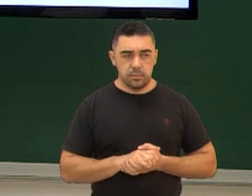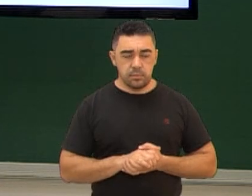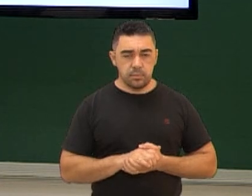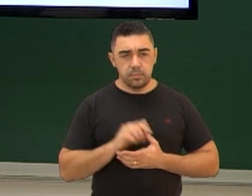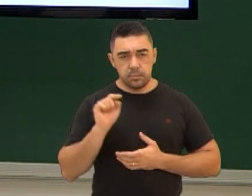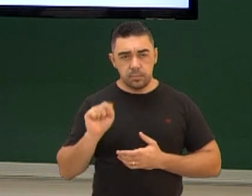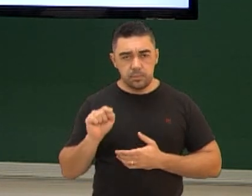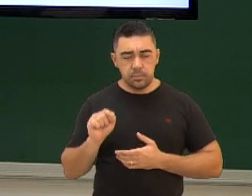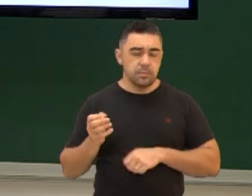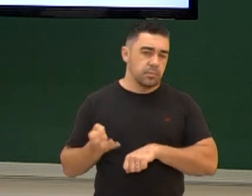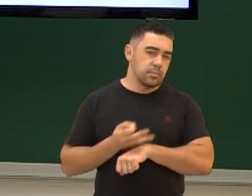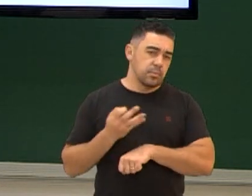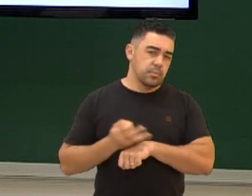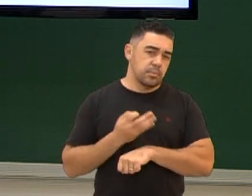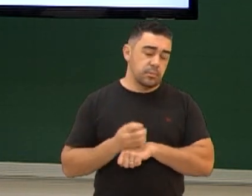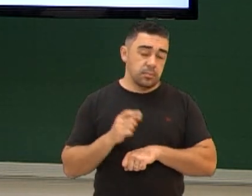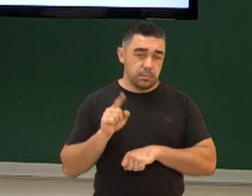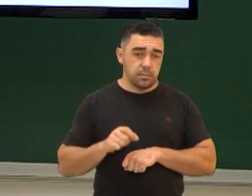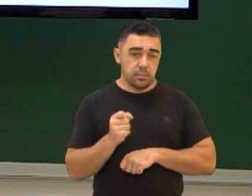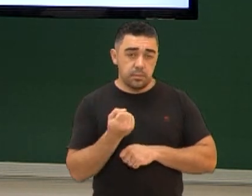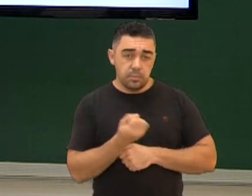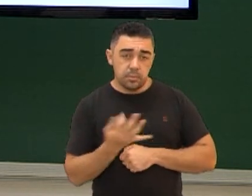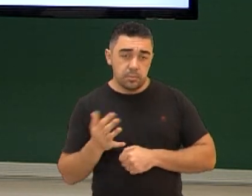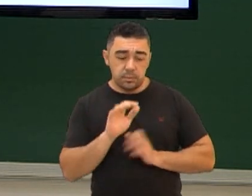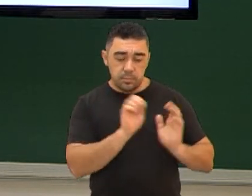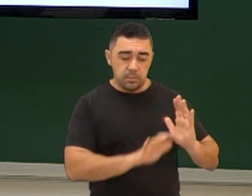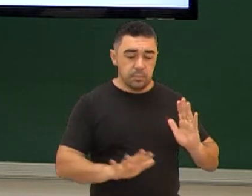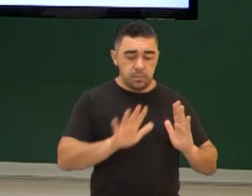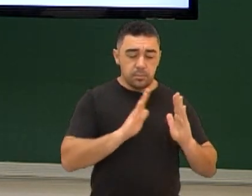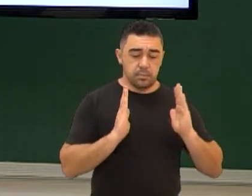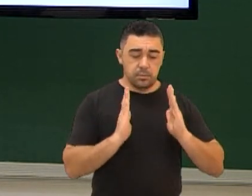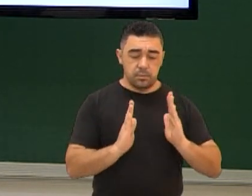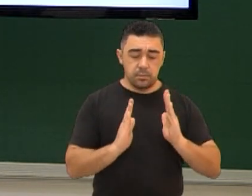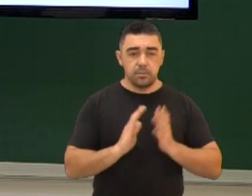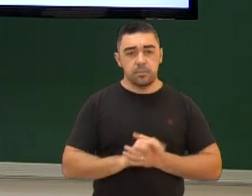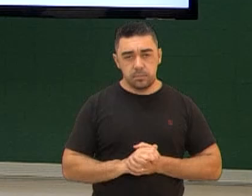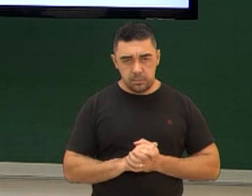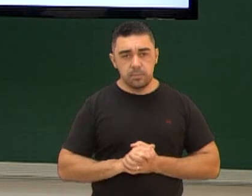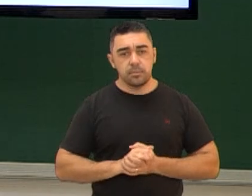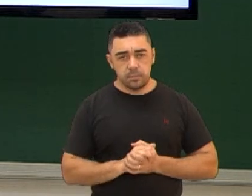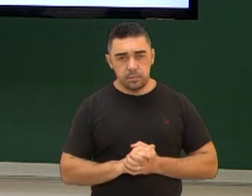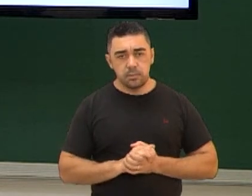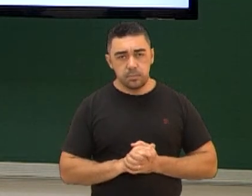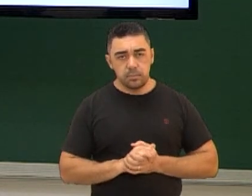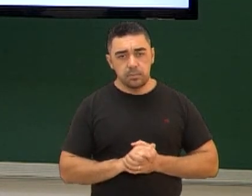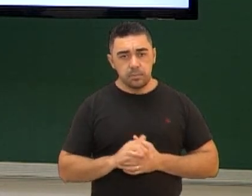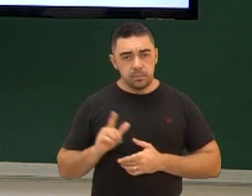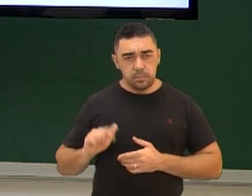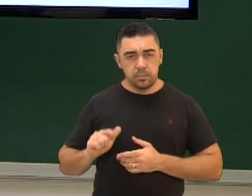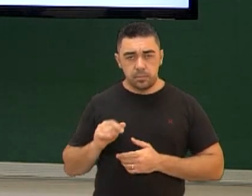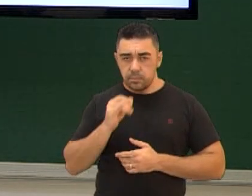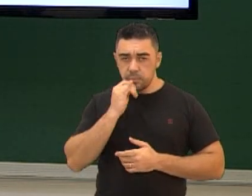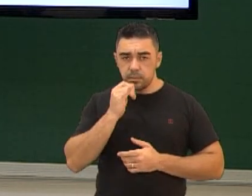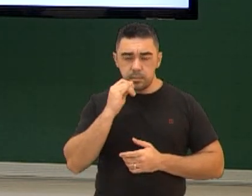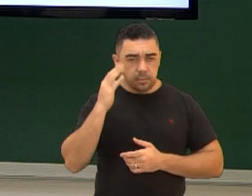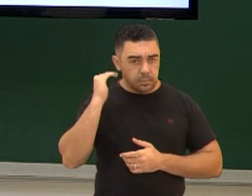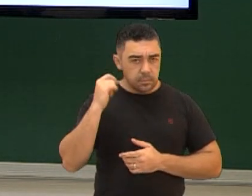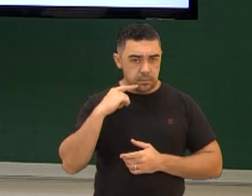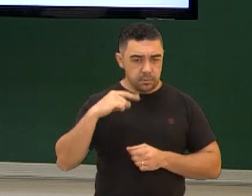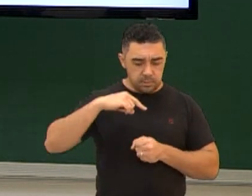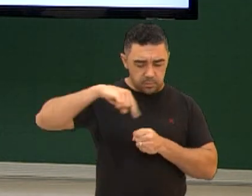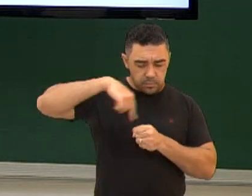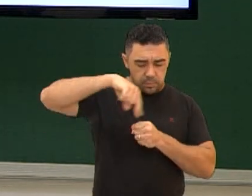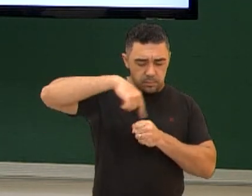a capacitância vai depender dessa área da placa paralela. A área da placa paralela é aquele enrolamento lá do capacitor,